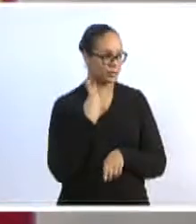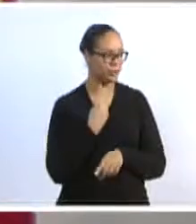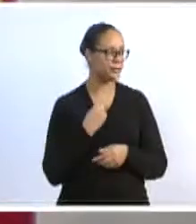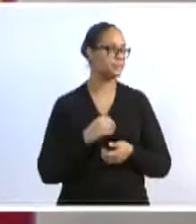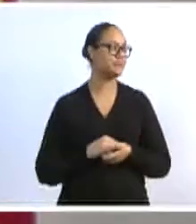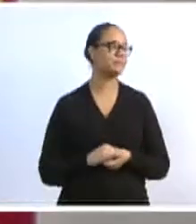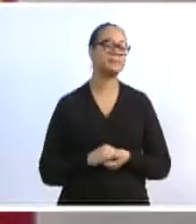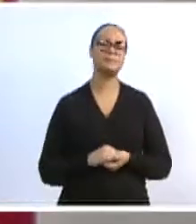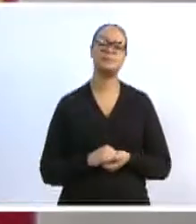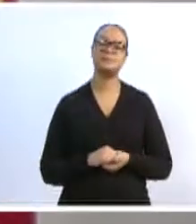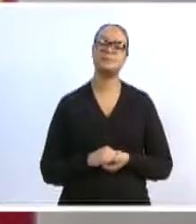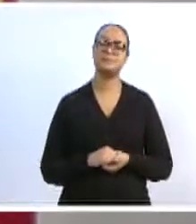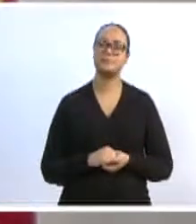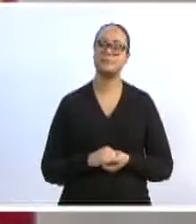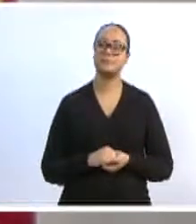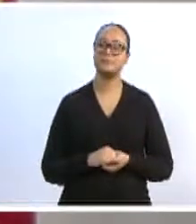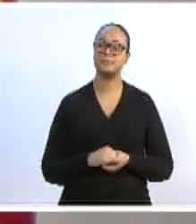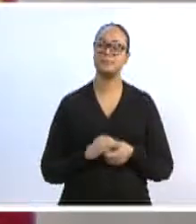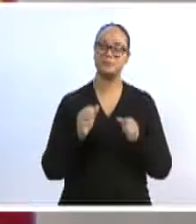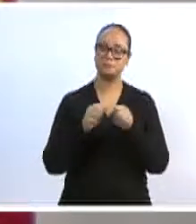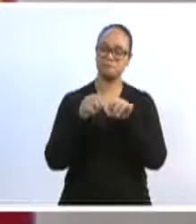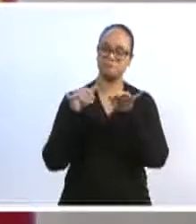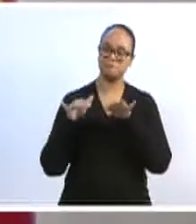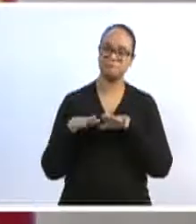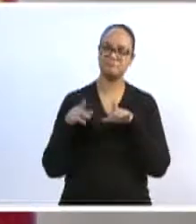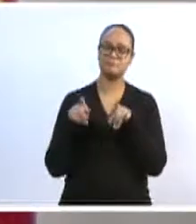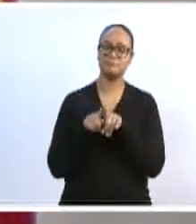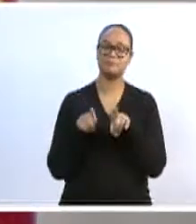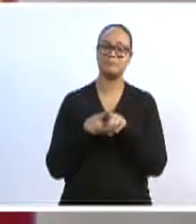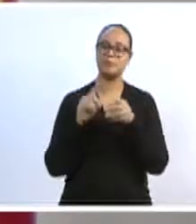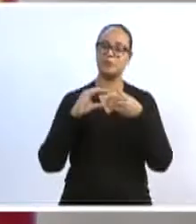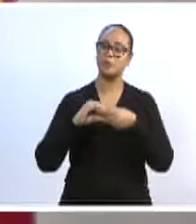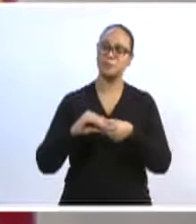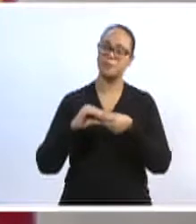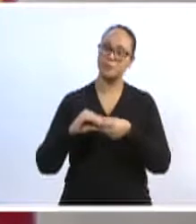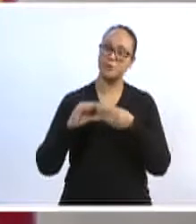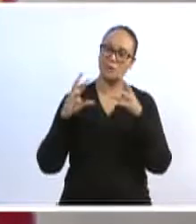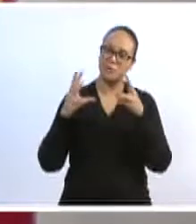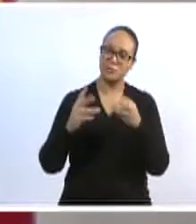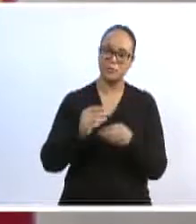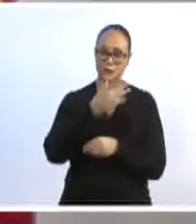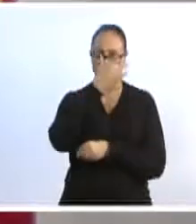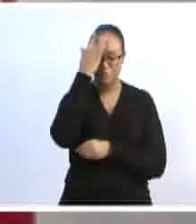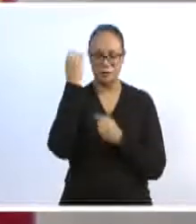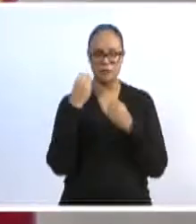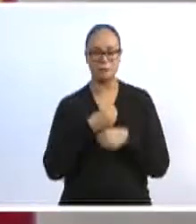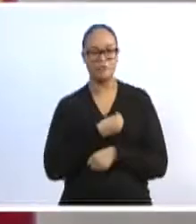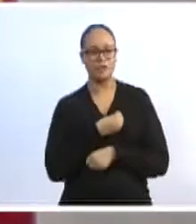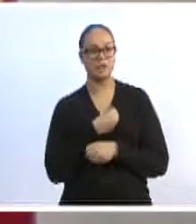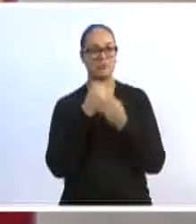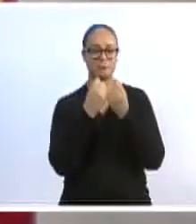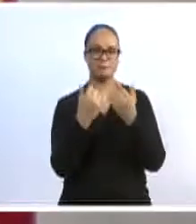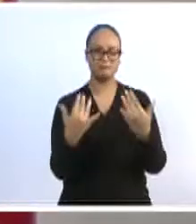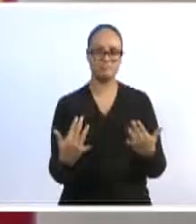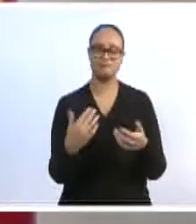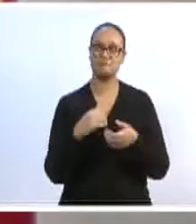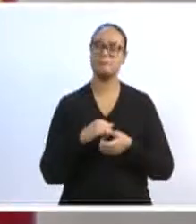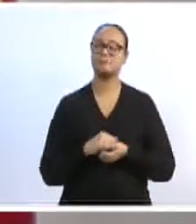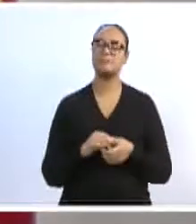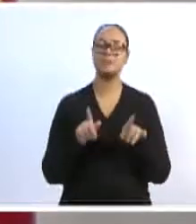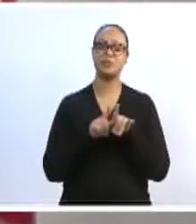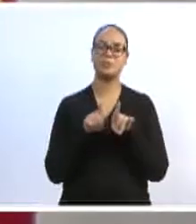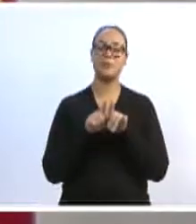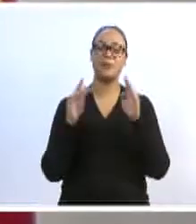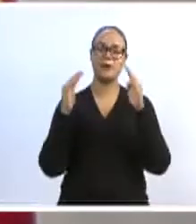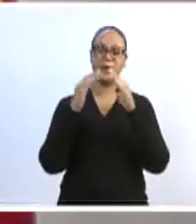compõem o plenário cumprimento os senhores e as senhoras cruzou com a presença de cumprimento o senhor ea senhora que nos